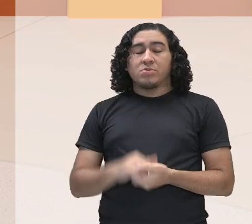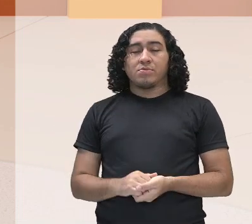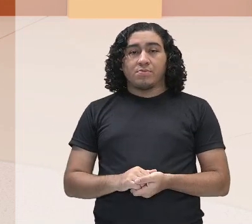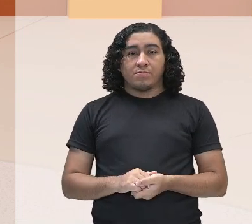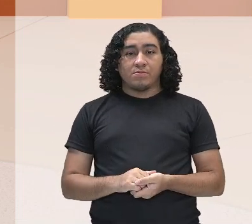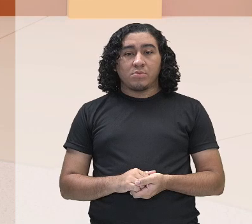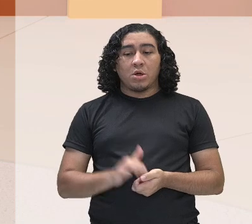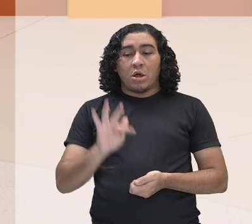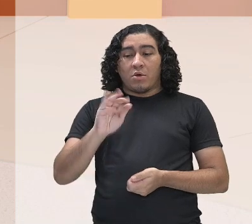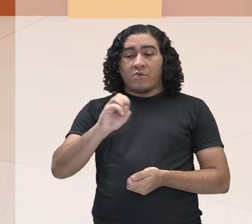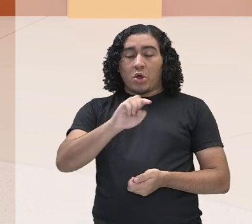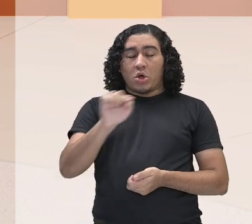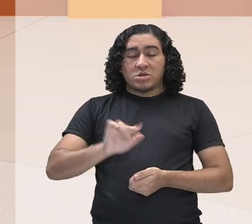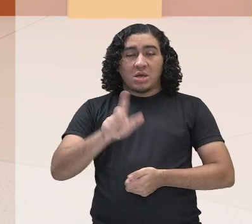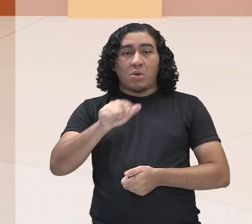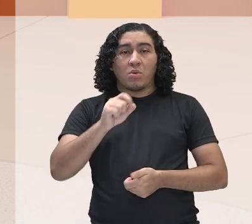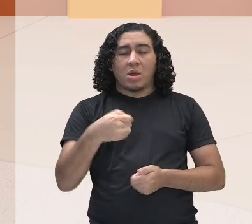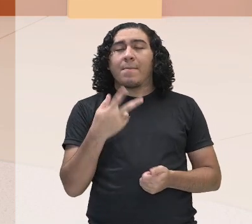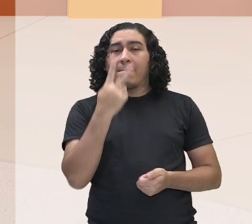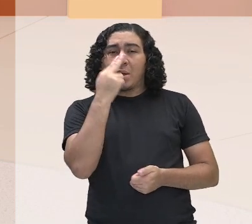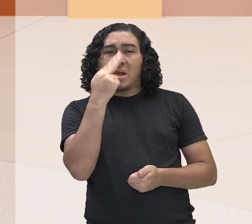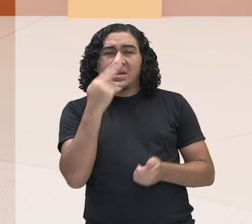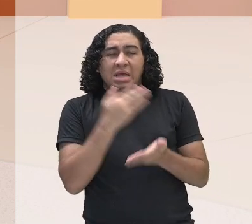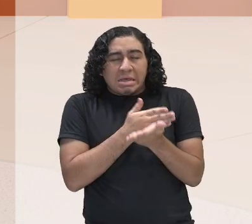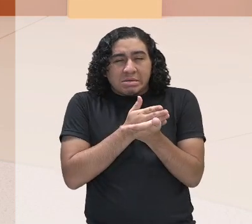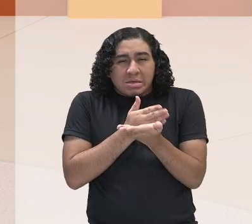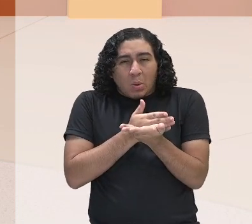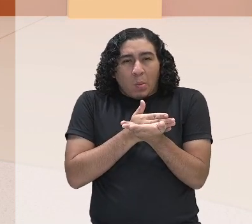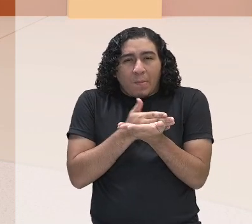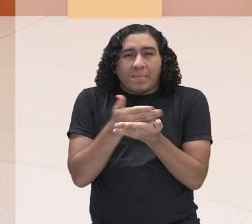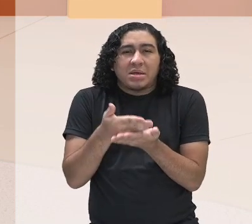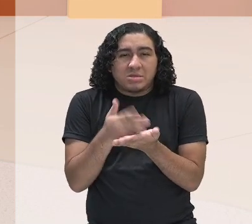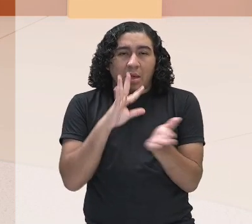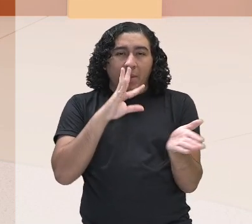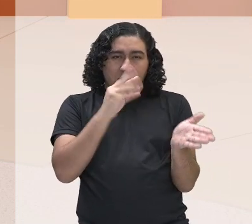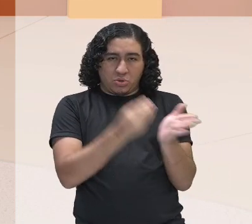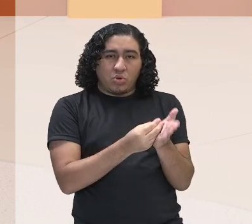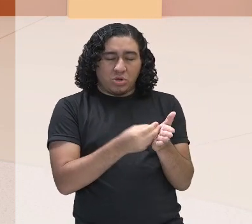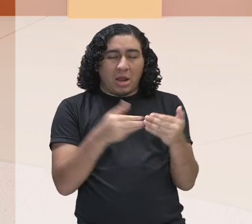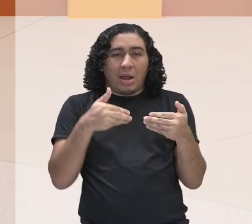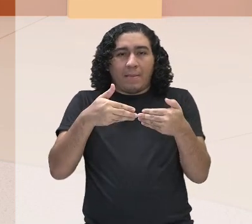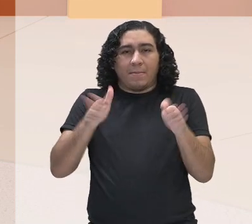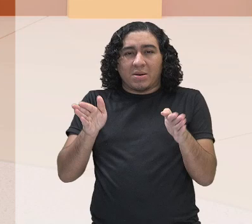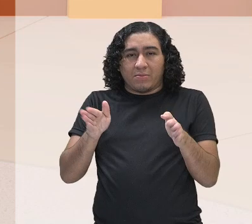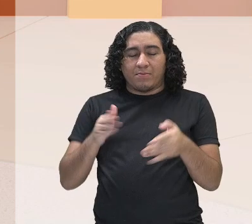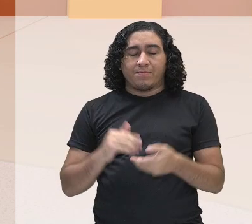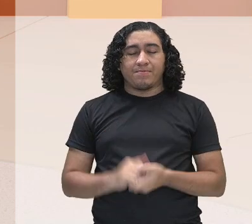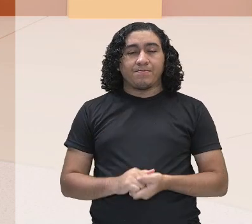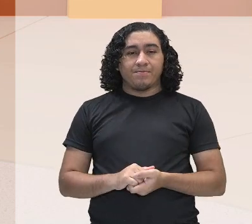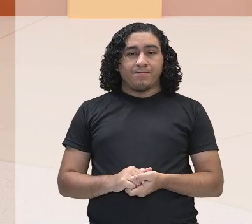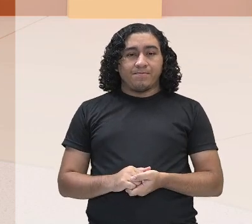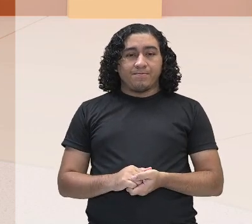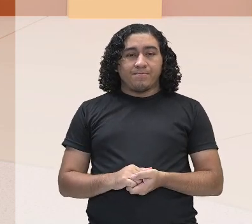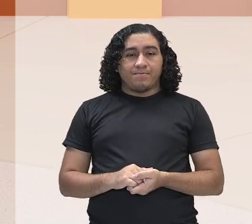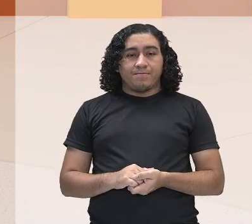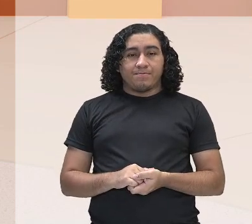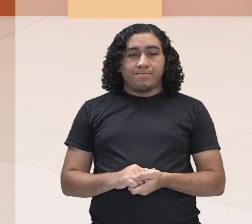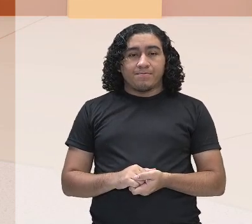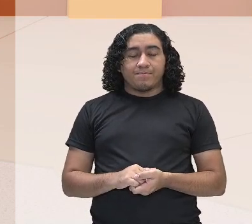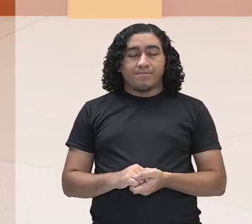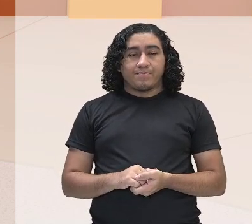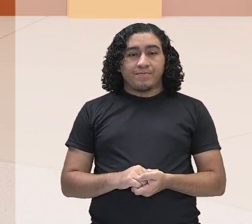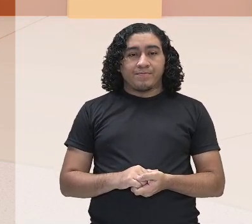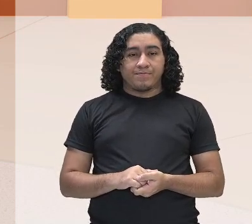essa porta de entrada aí para a Amazônia, né, é considerado ainda. E aí nós temos também o